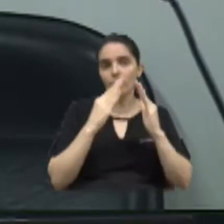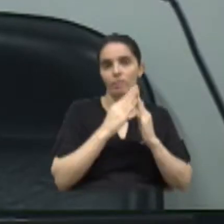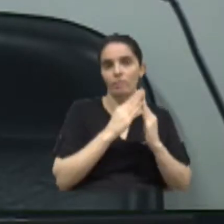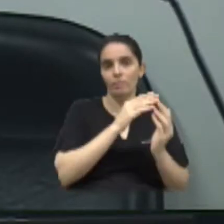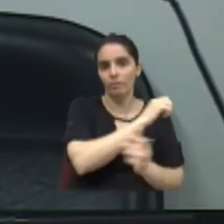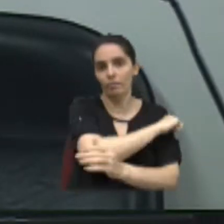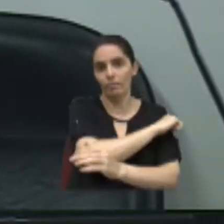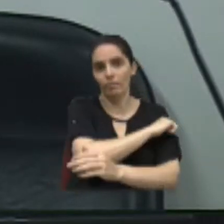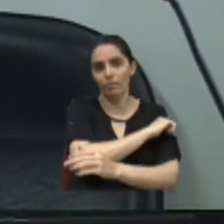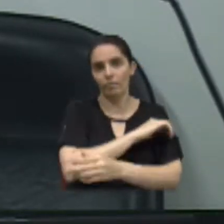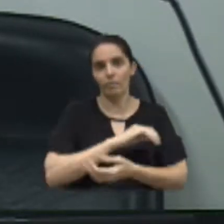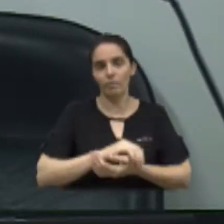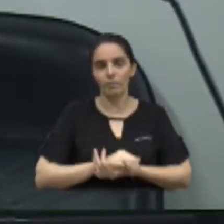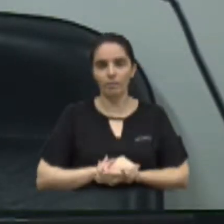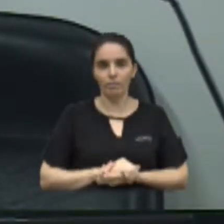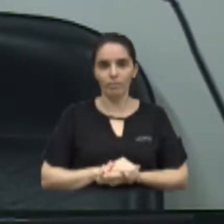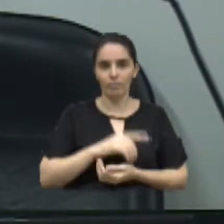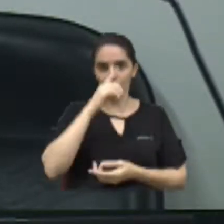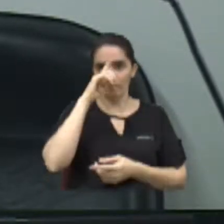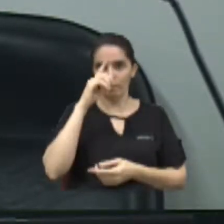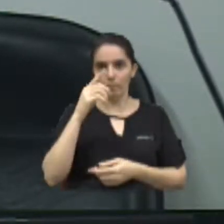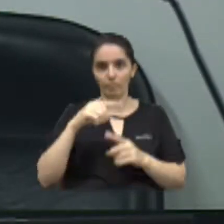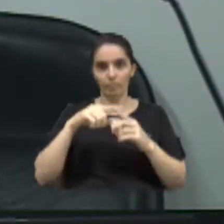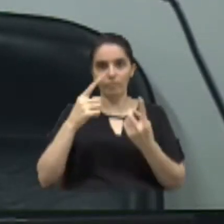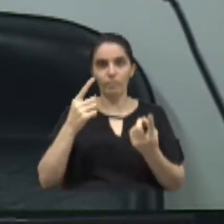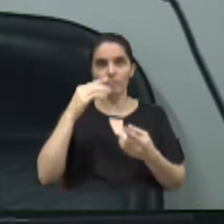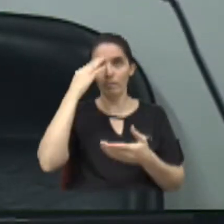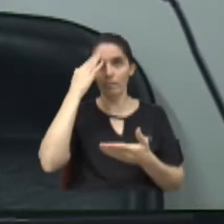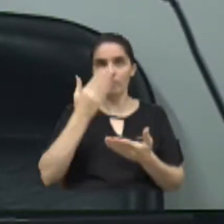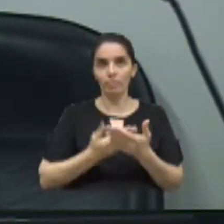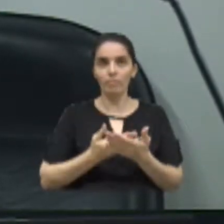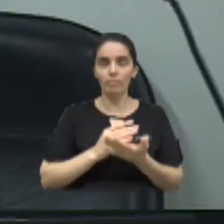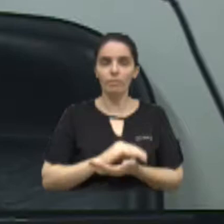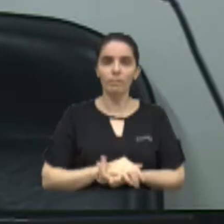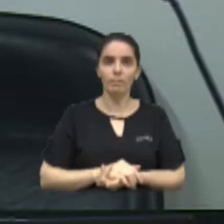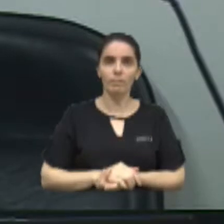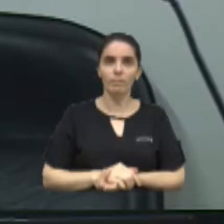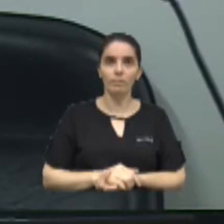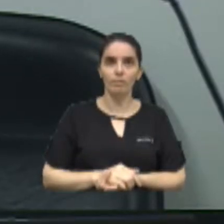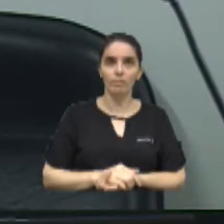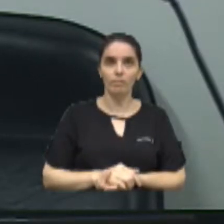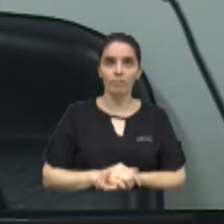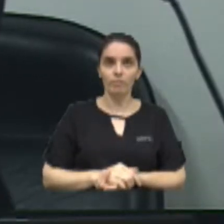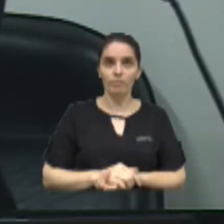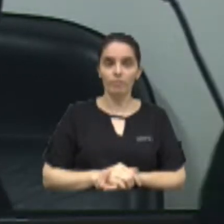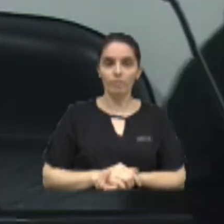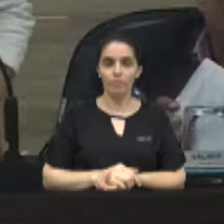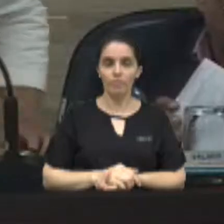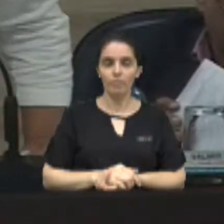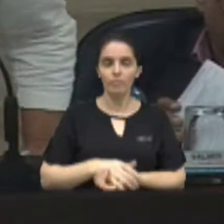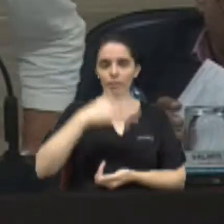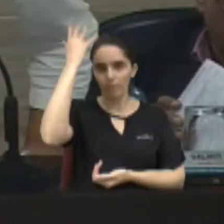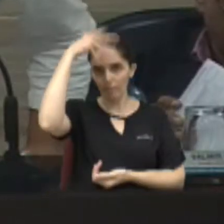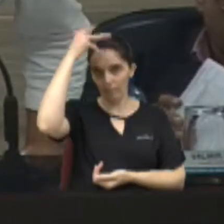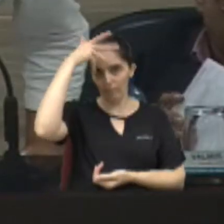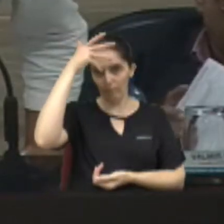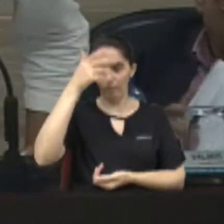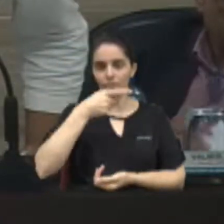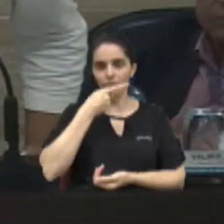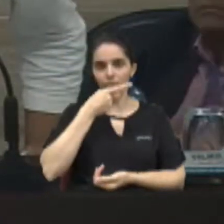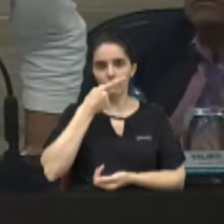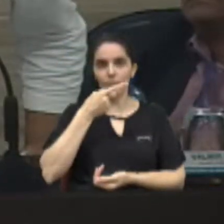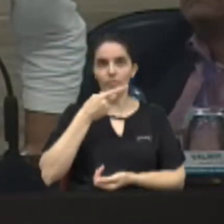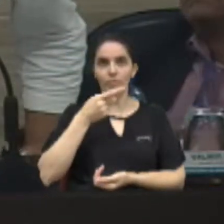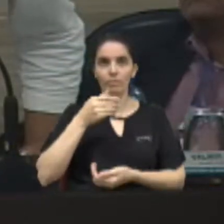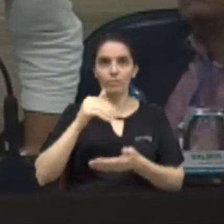estou falando. Mas eu acredito que seja isso. Uma parte. Pois não. Aqui o secretário jurídico da